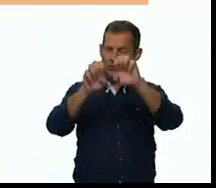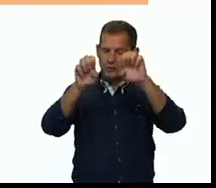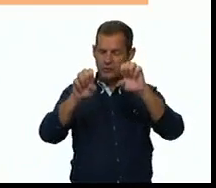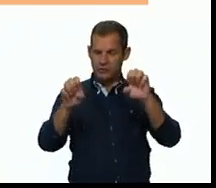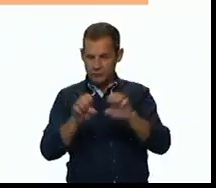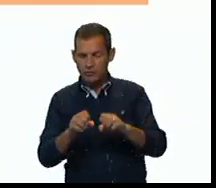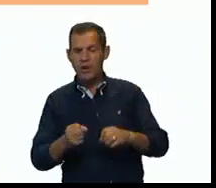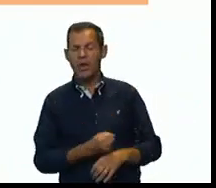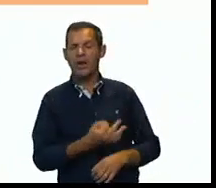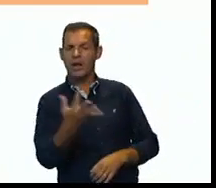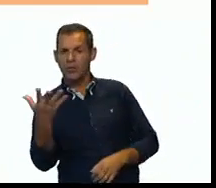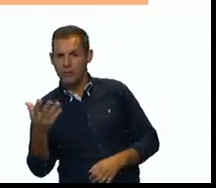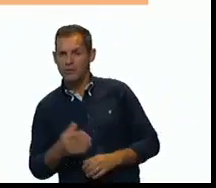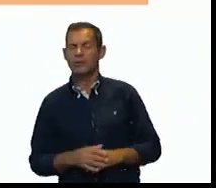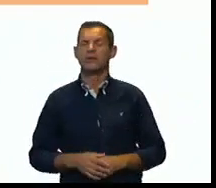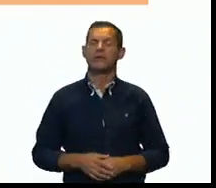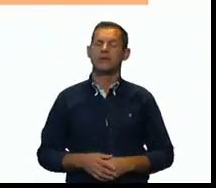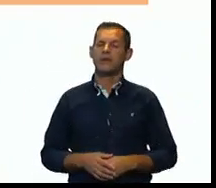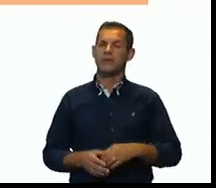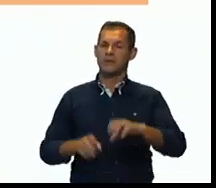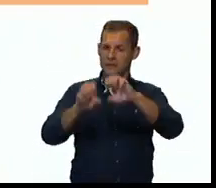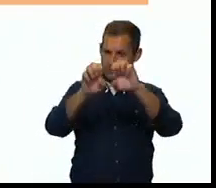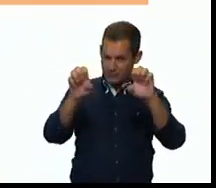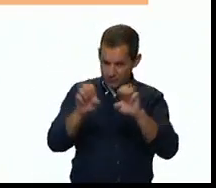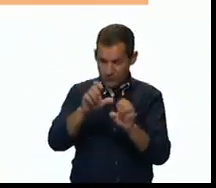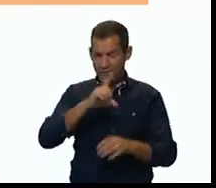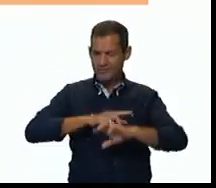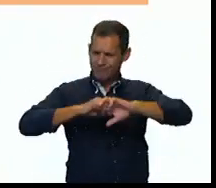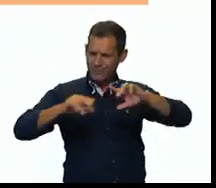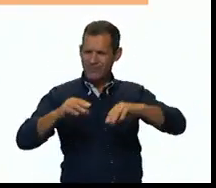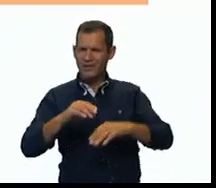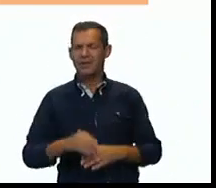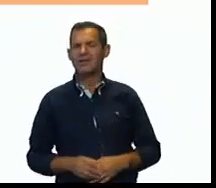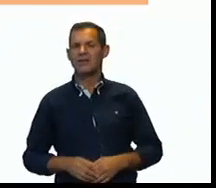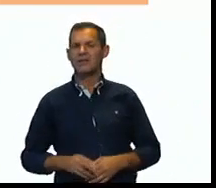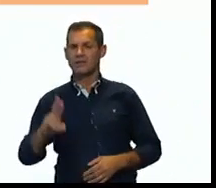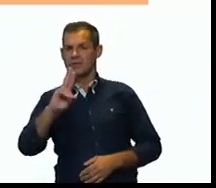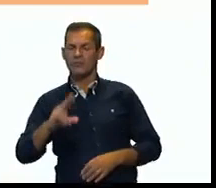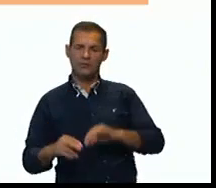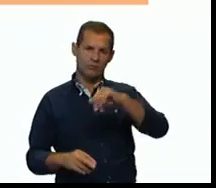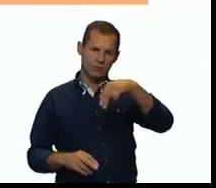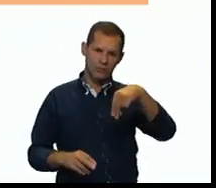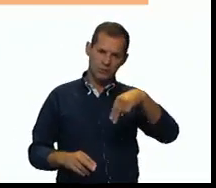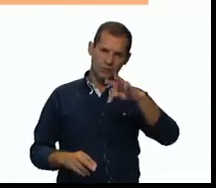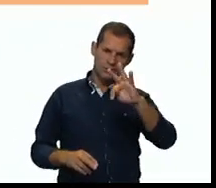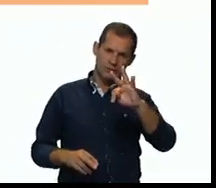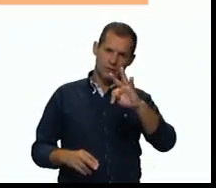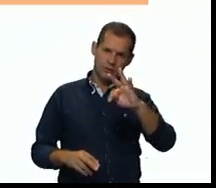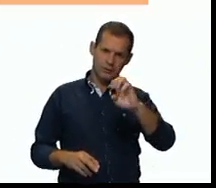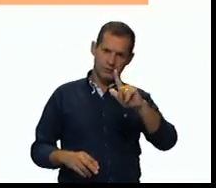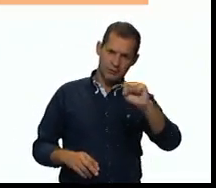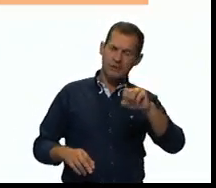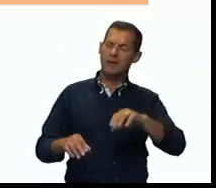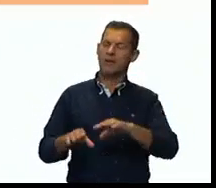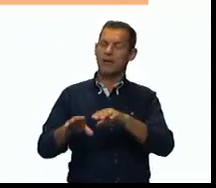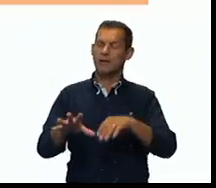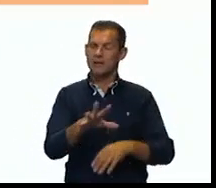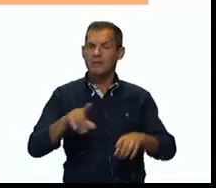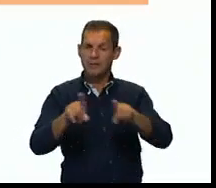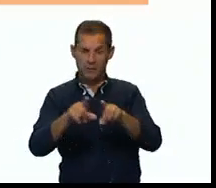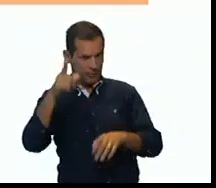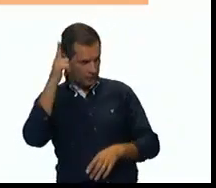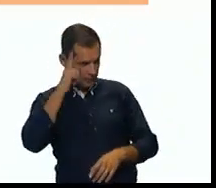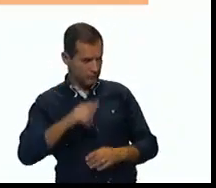o volume de uma determinada estrutura. Então, eu tenho várias aplicações para as integrais nessa área.